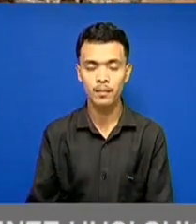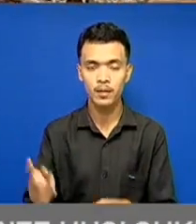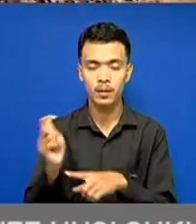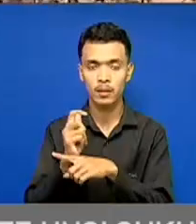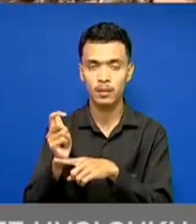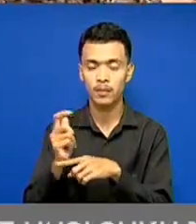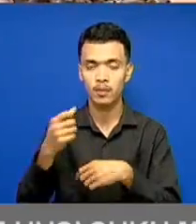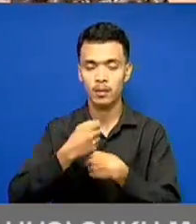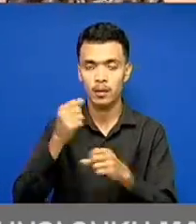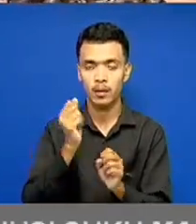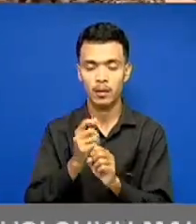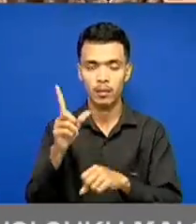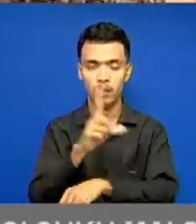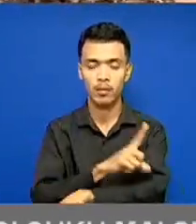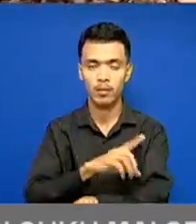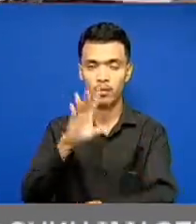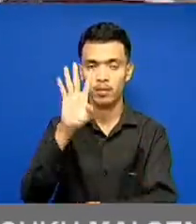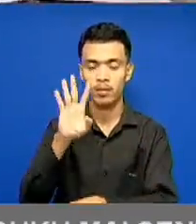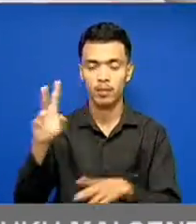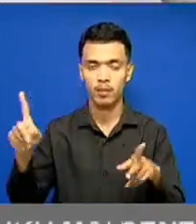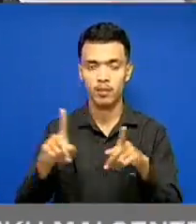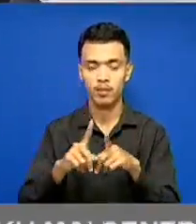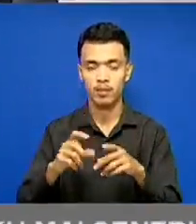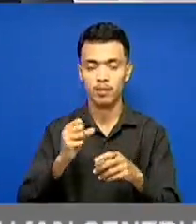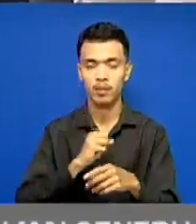dane halo durante lorong hat ia posto tilomar